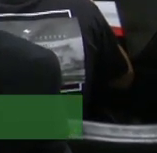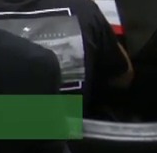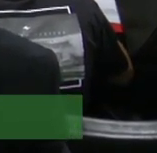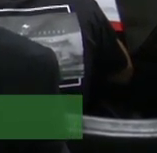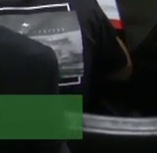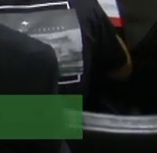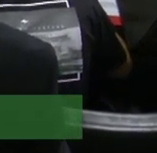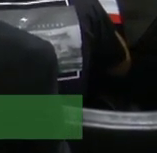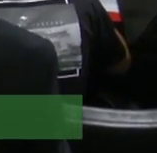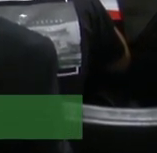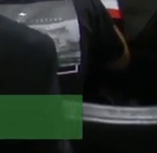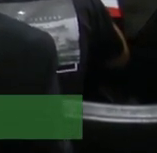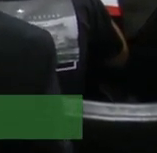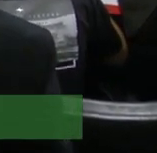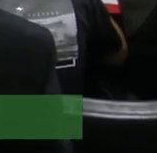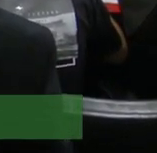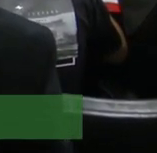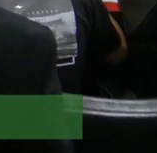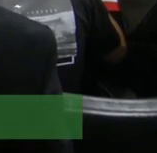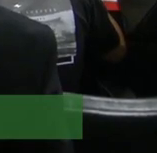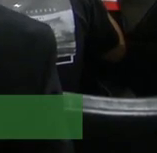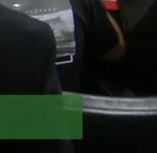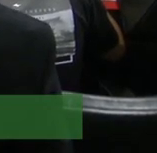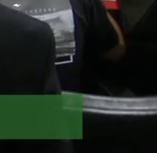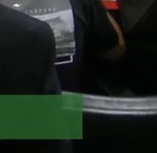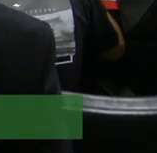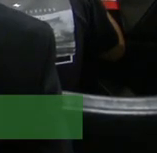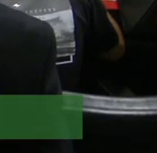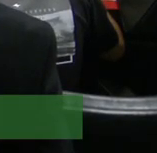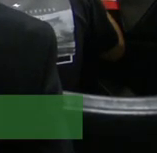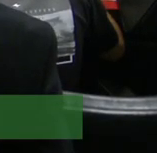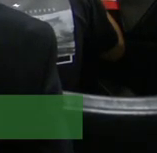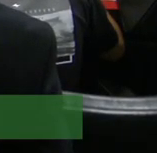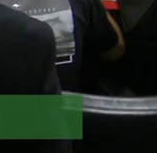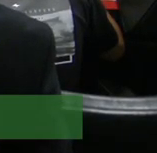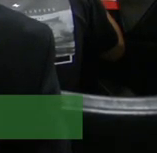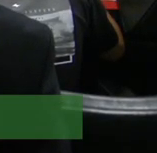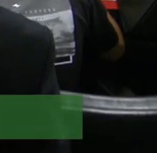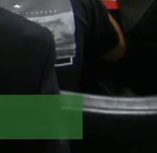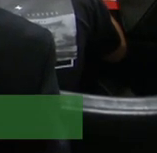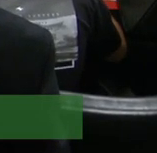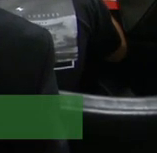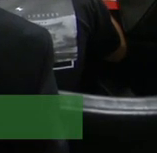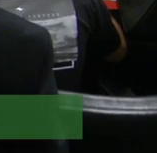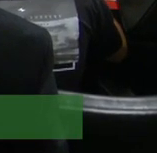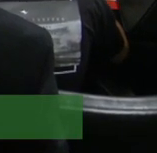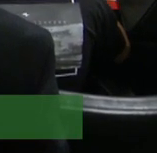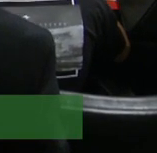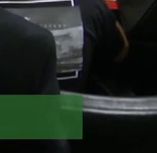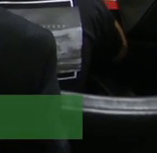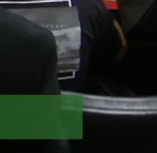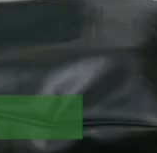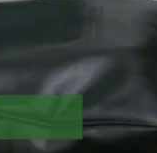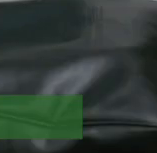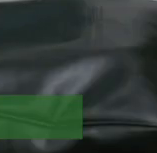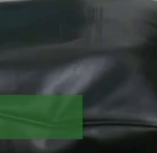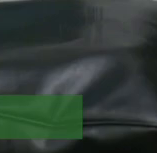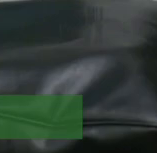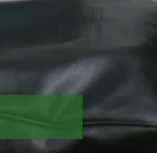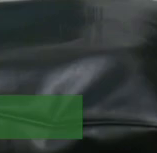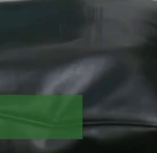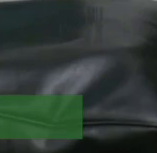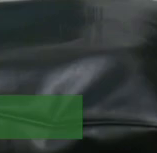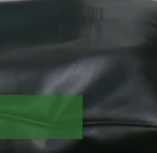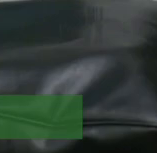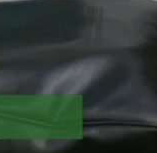Ocupacional, e a colaboradora Luciana Stout, que também se faz presente aqui na